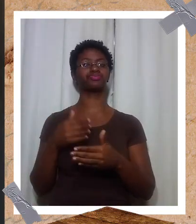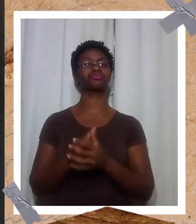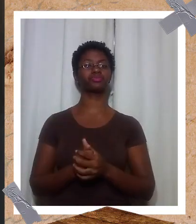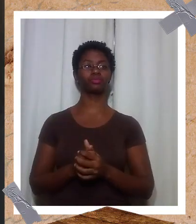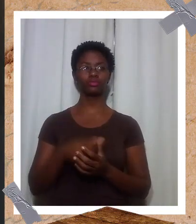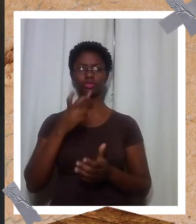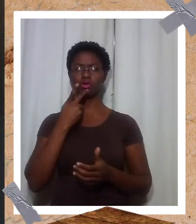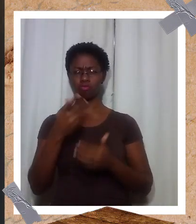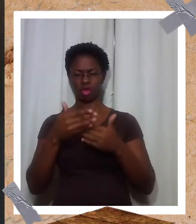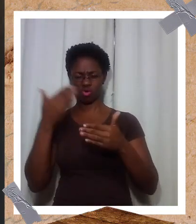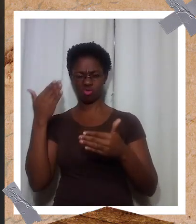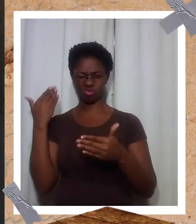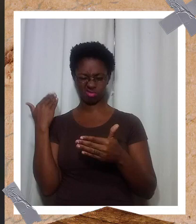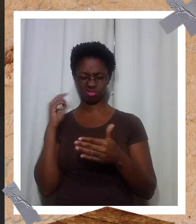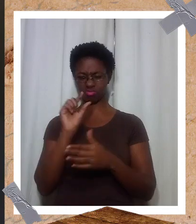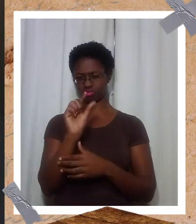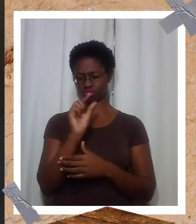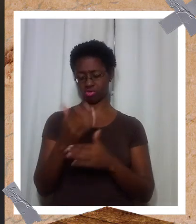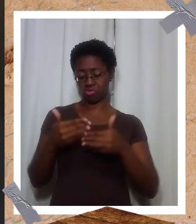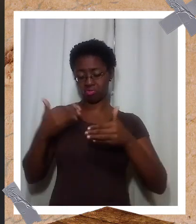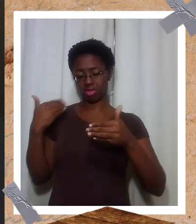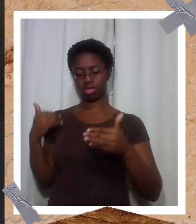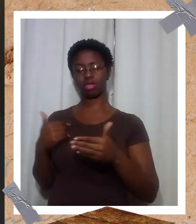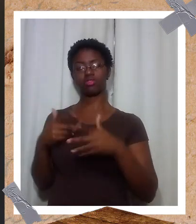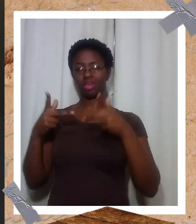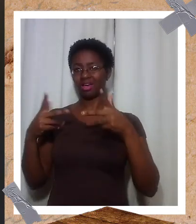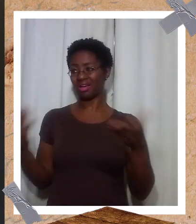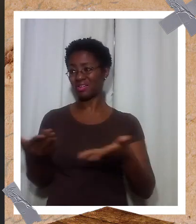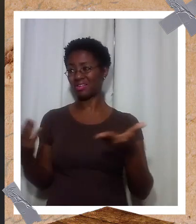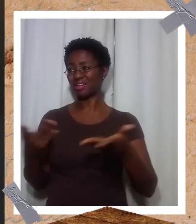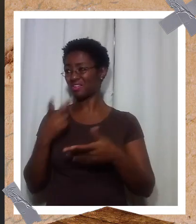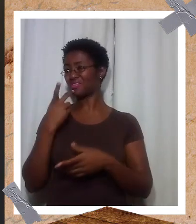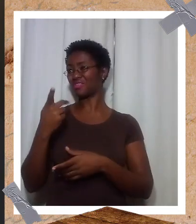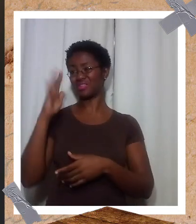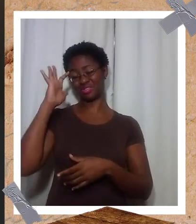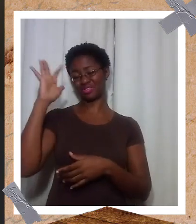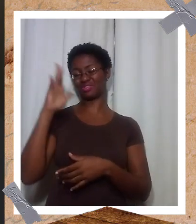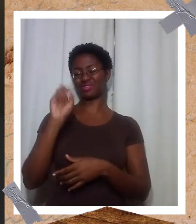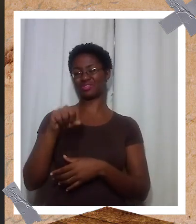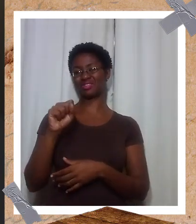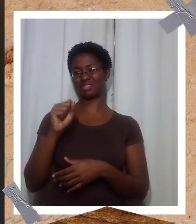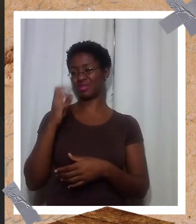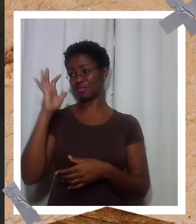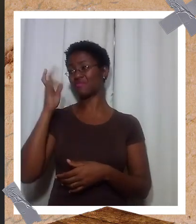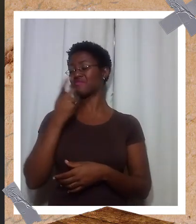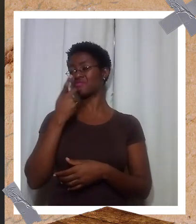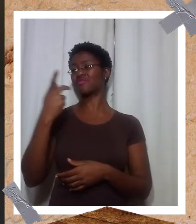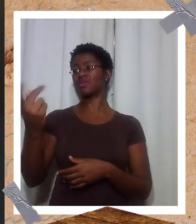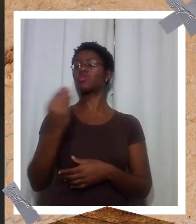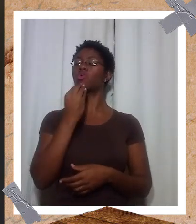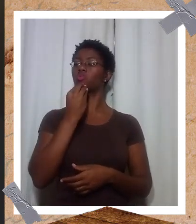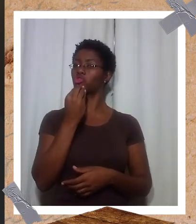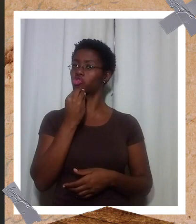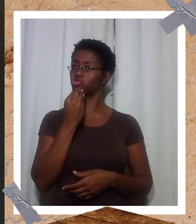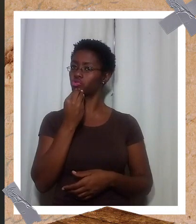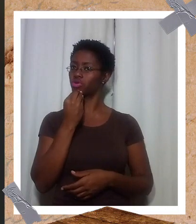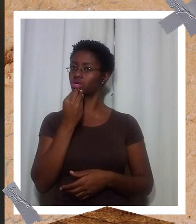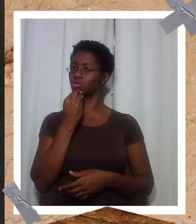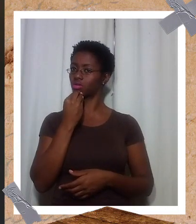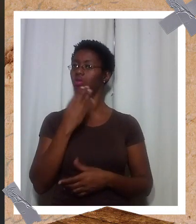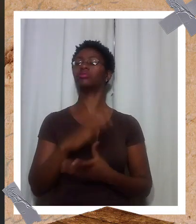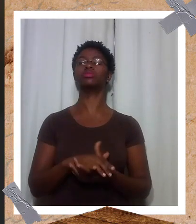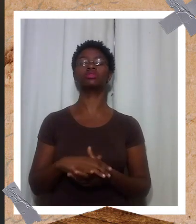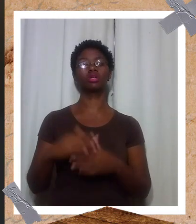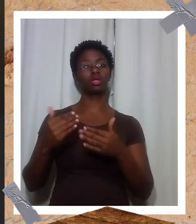que ele relatou também. Agora ele falou muito dos sonhos, ele falou muito na questão de oportunidades,